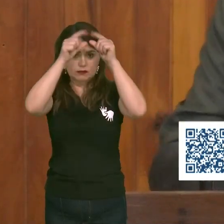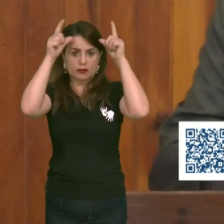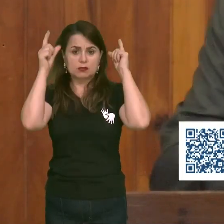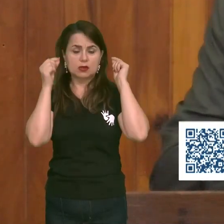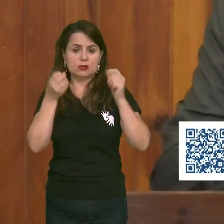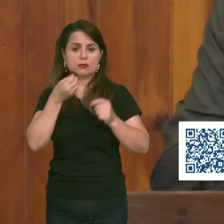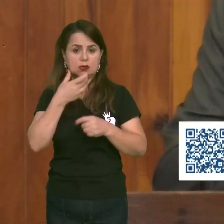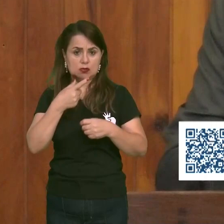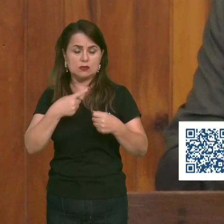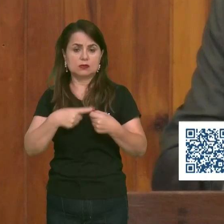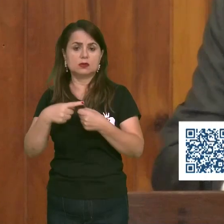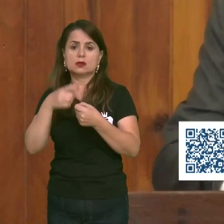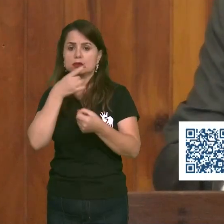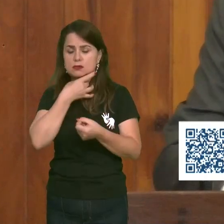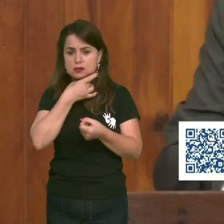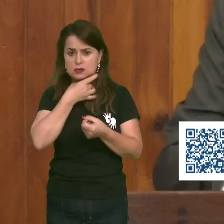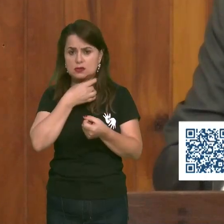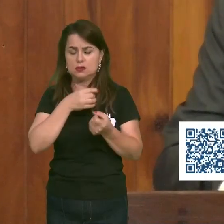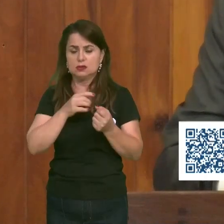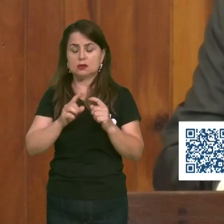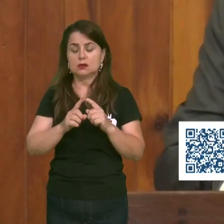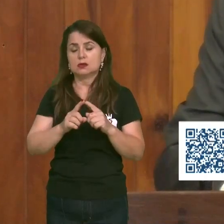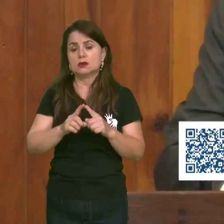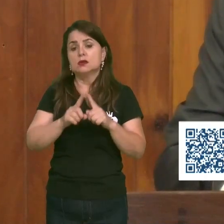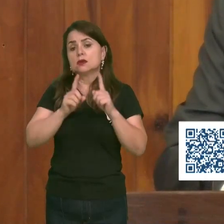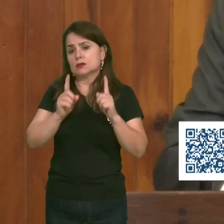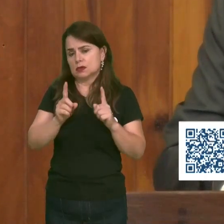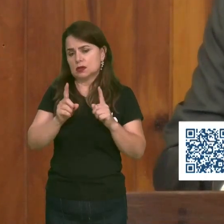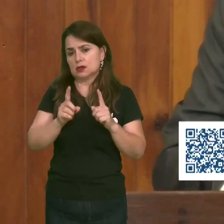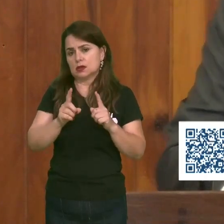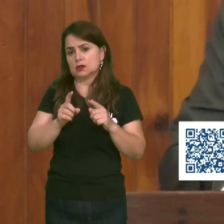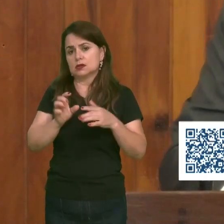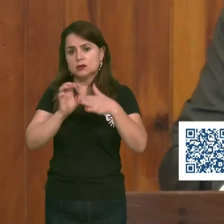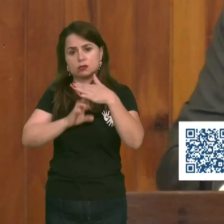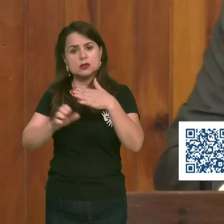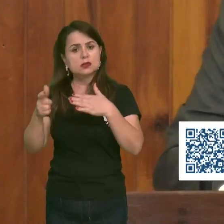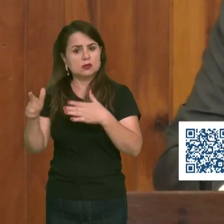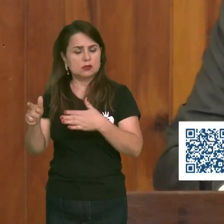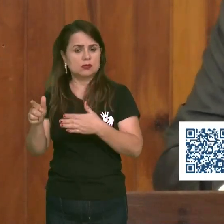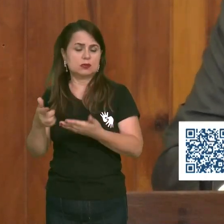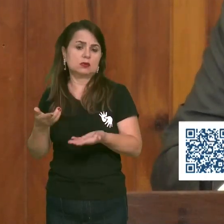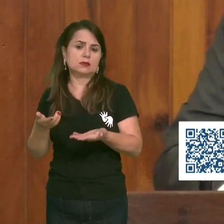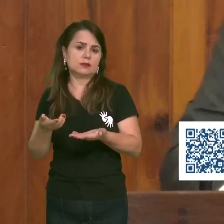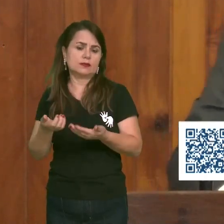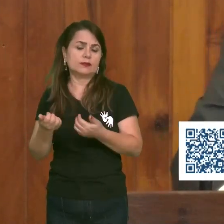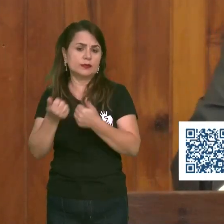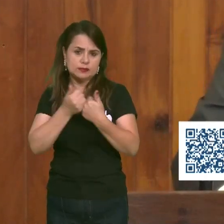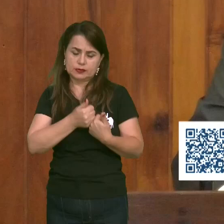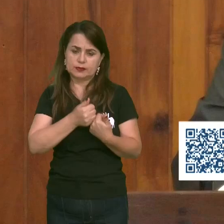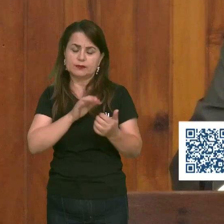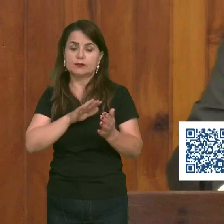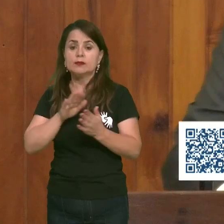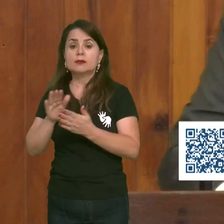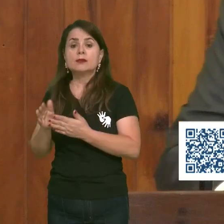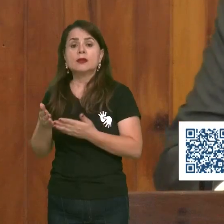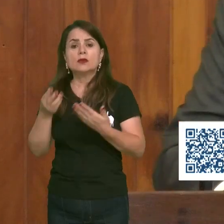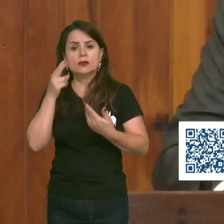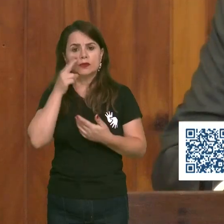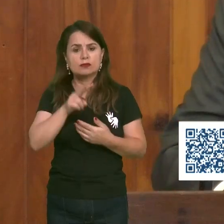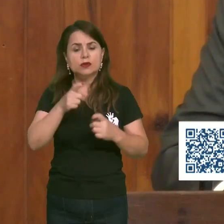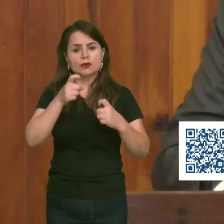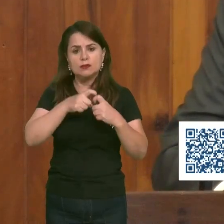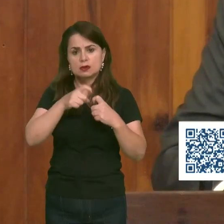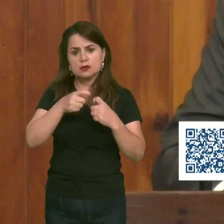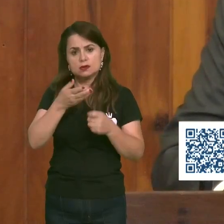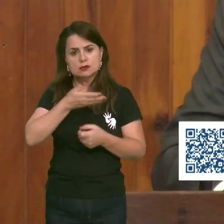situação que nos tranquilizou foi a eu vi a portaria do médico Dr amigo dessa casa